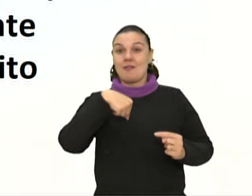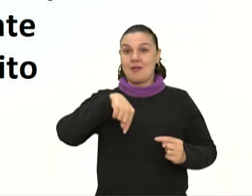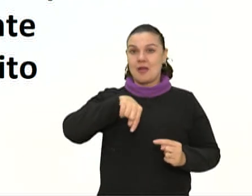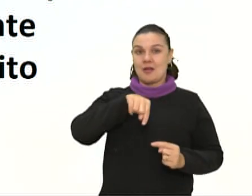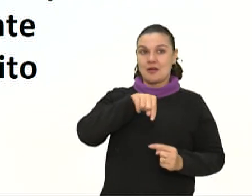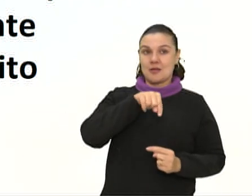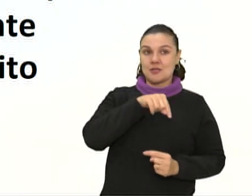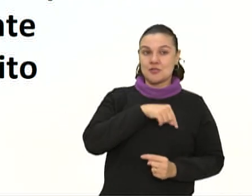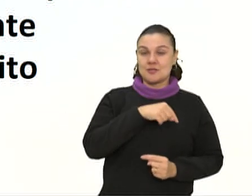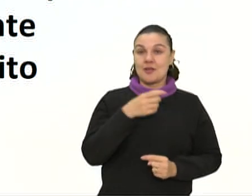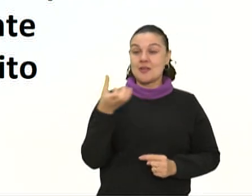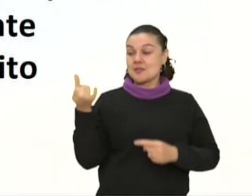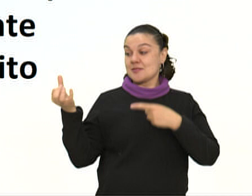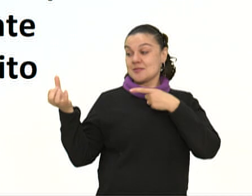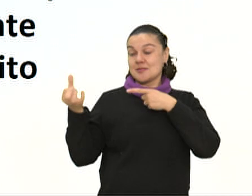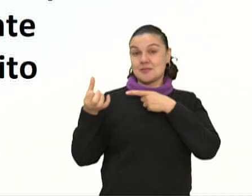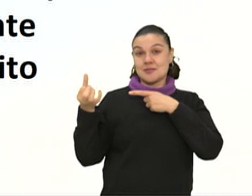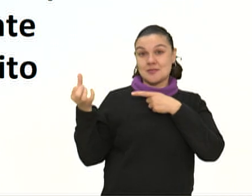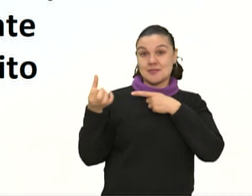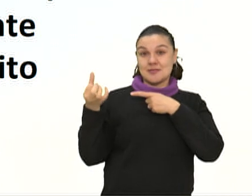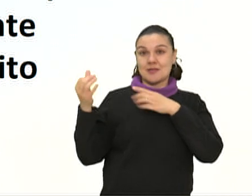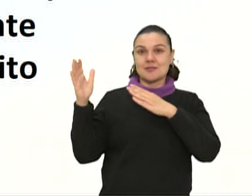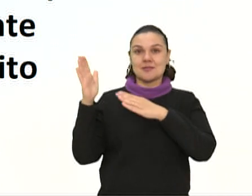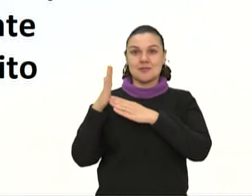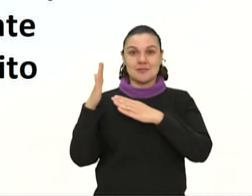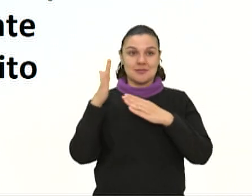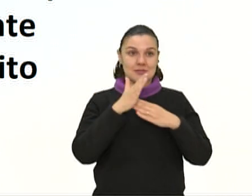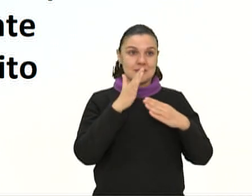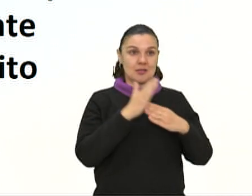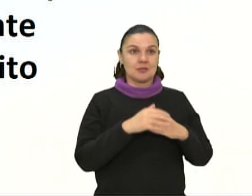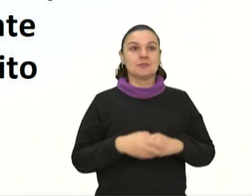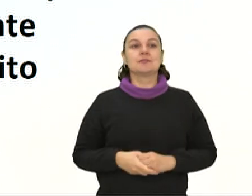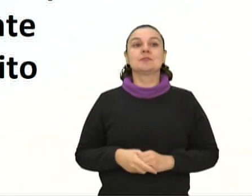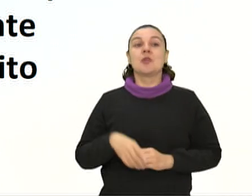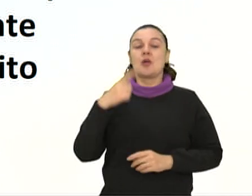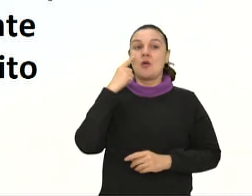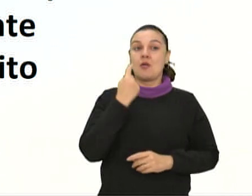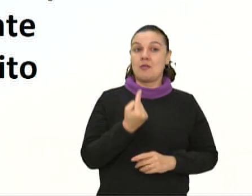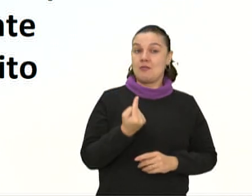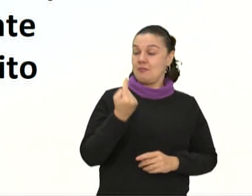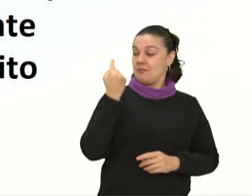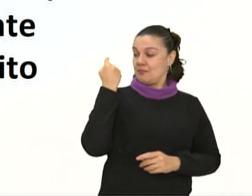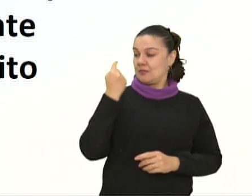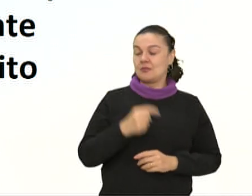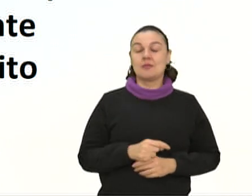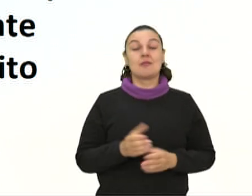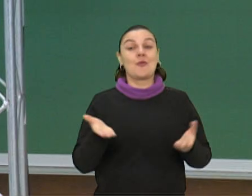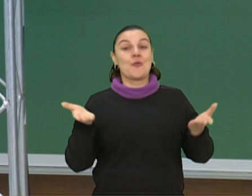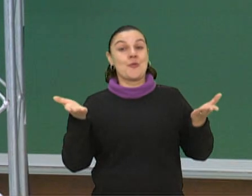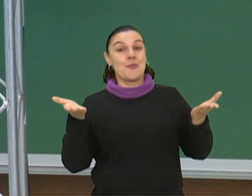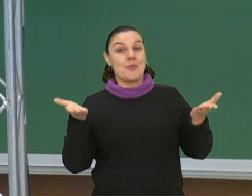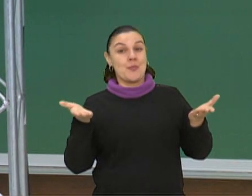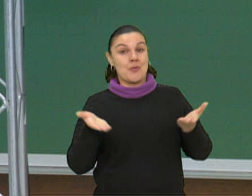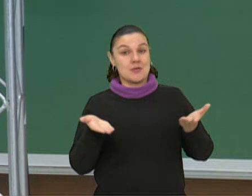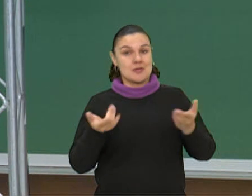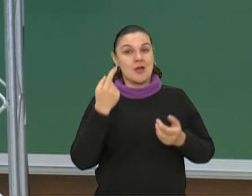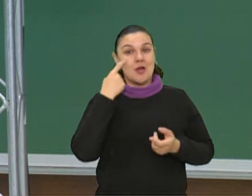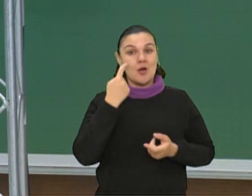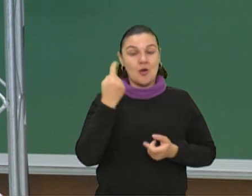temos 6 tempos. Prestem atenção, né? Olha só, o presente, que é